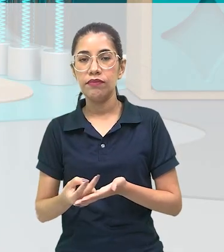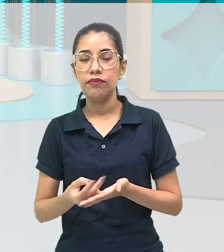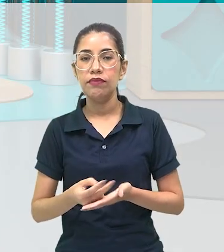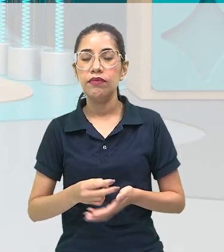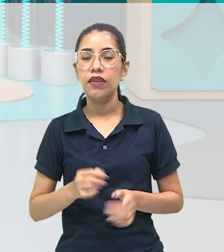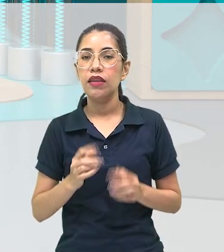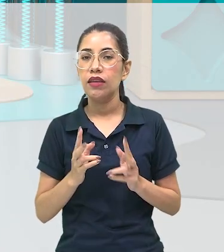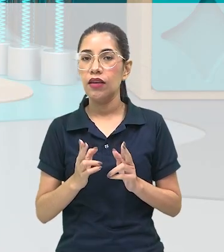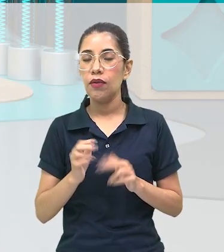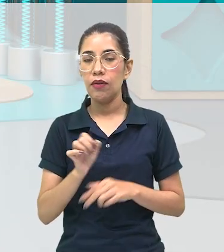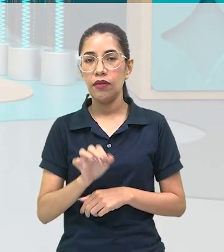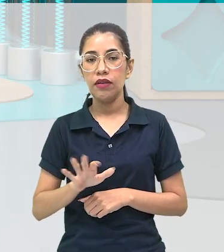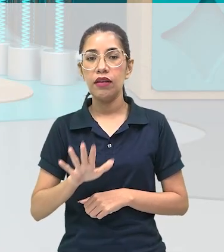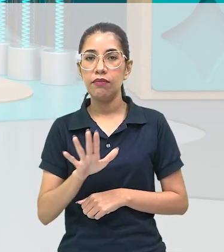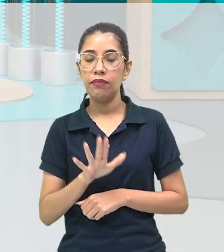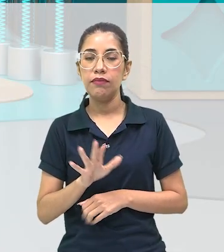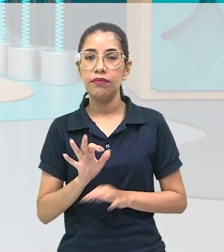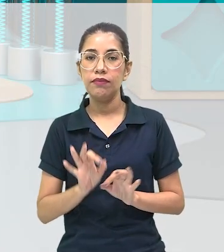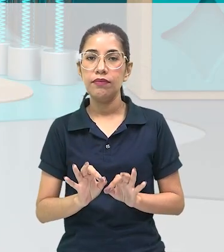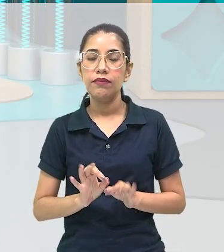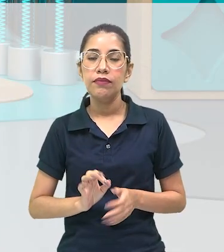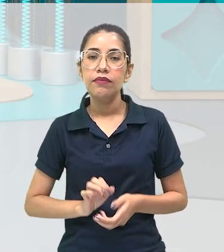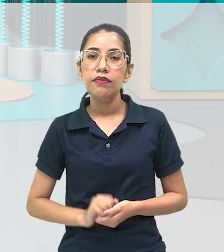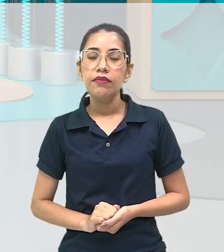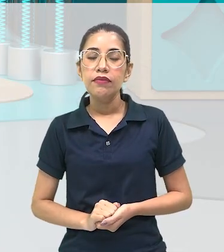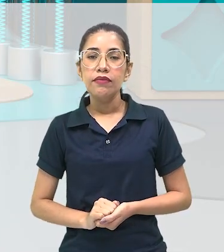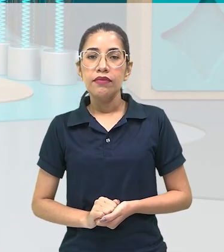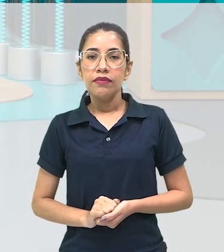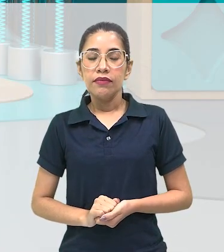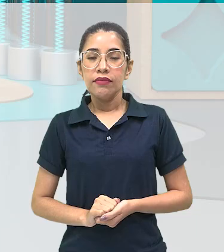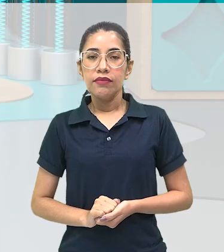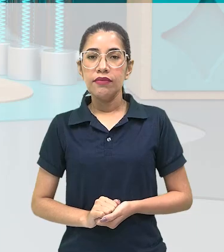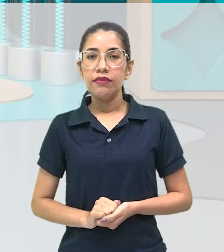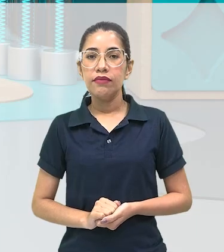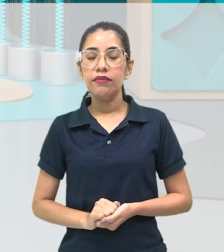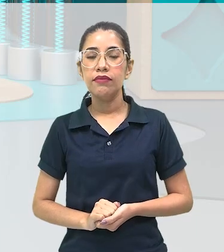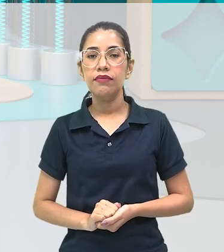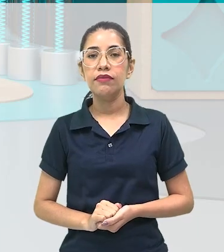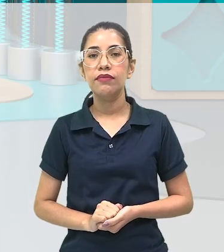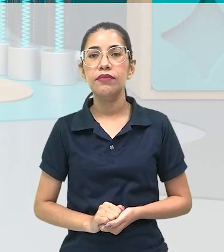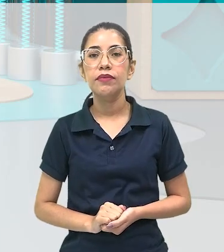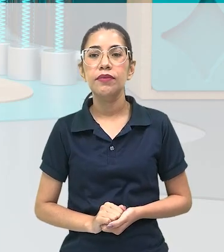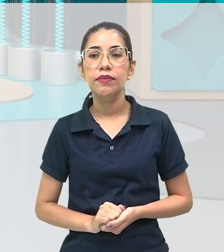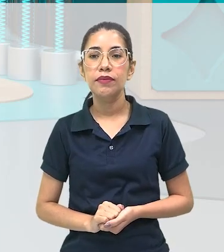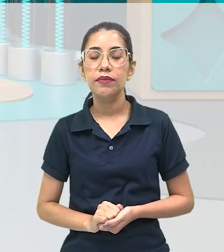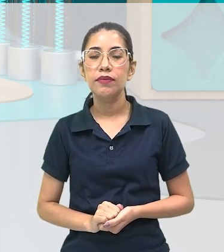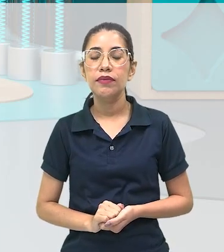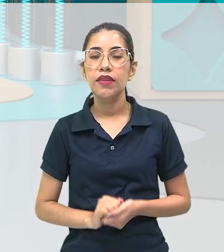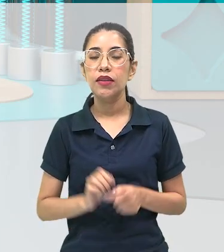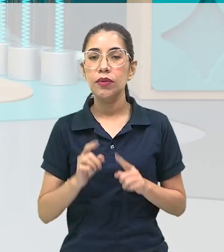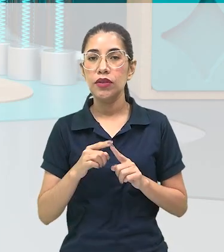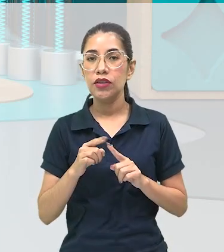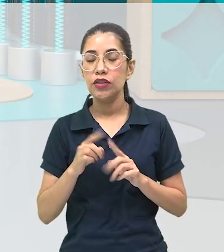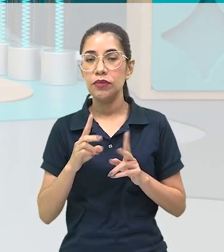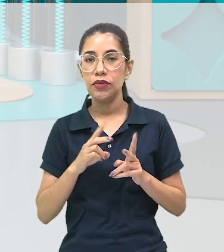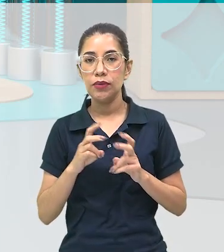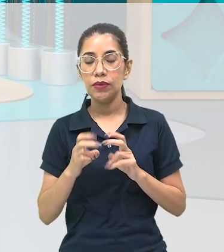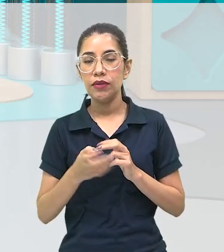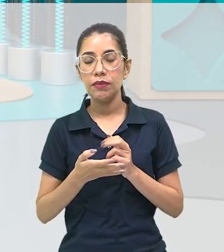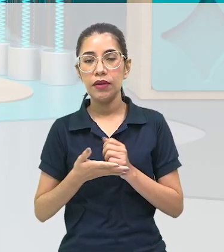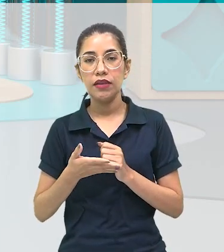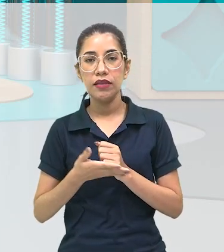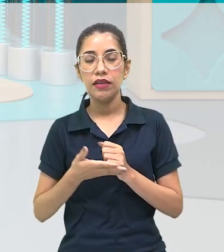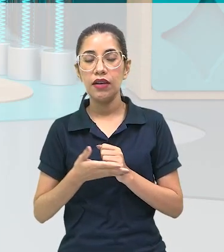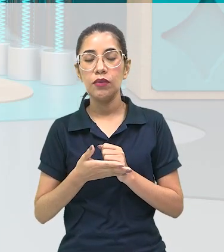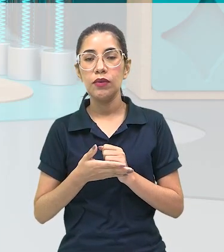essa queda por conta do vigor da técnica, né? Então, o Aikido é baseado muito em técnicas